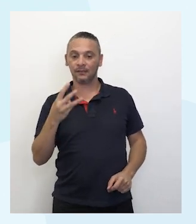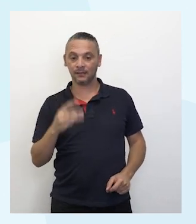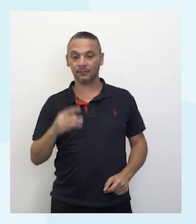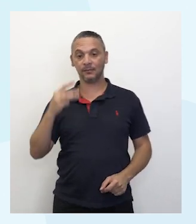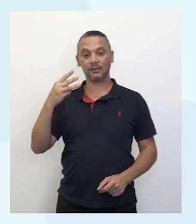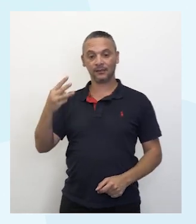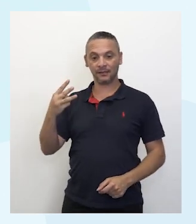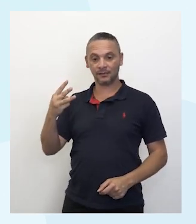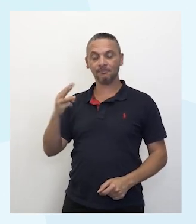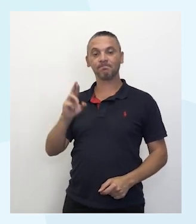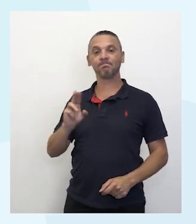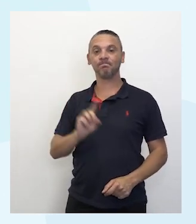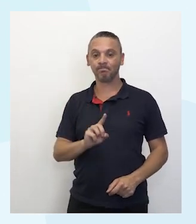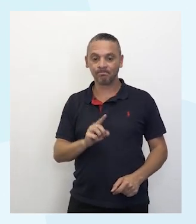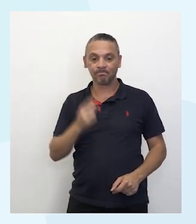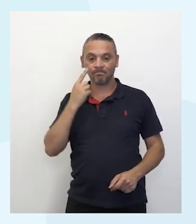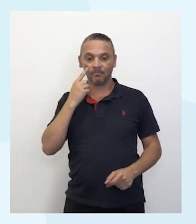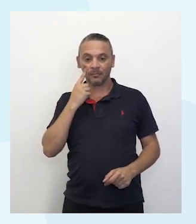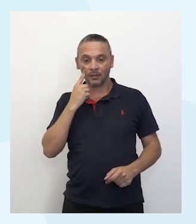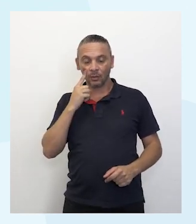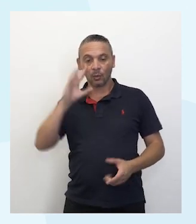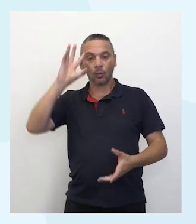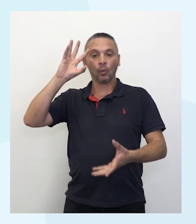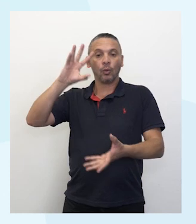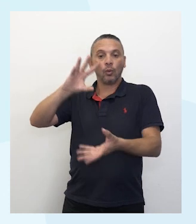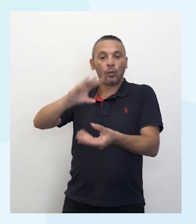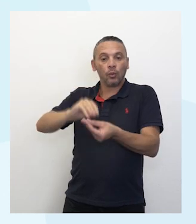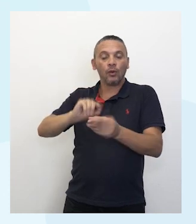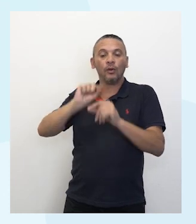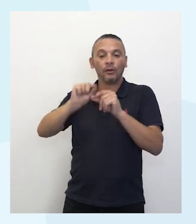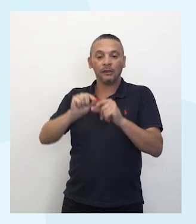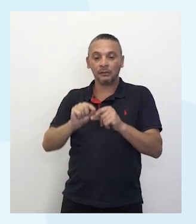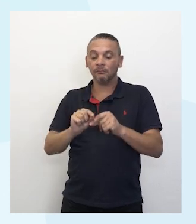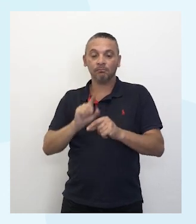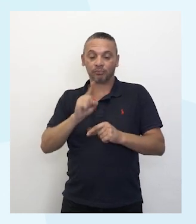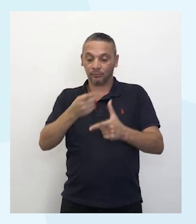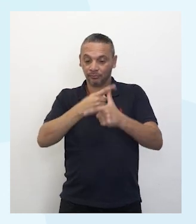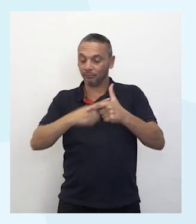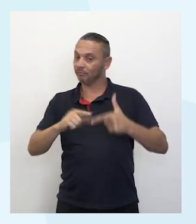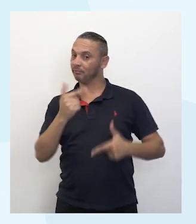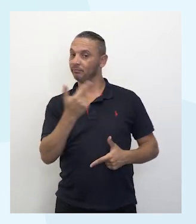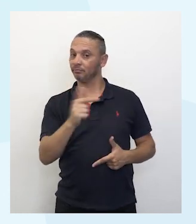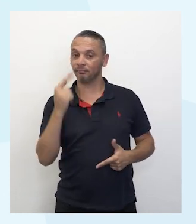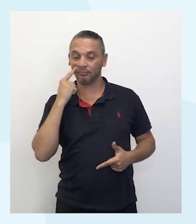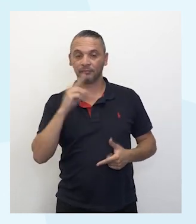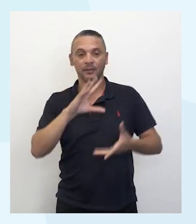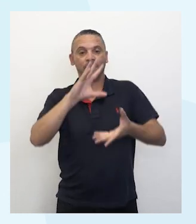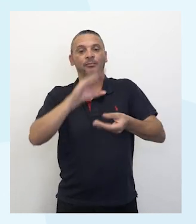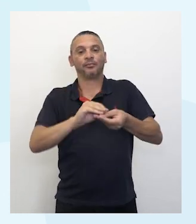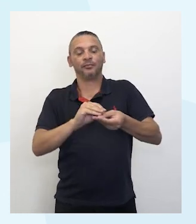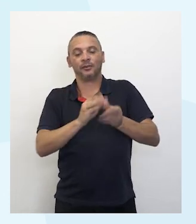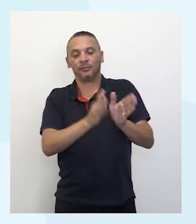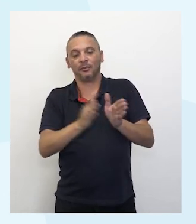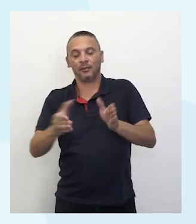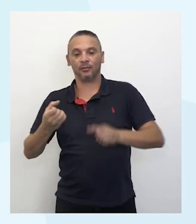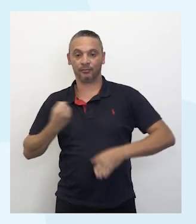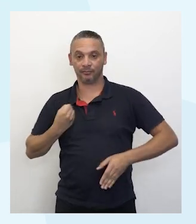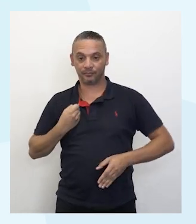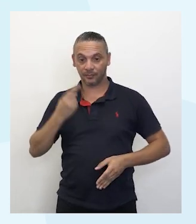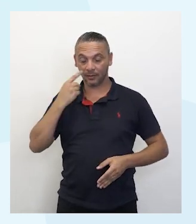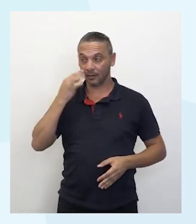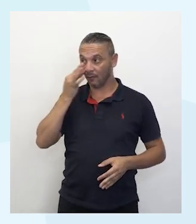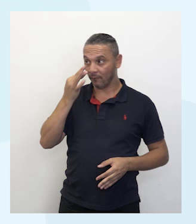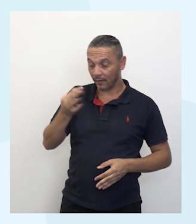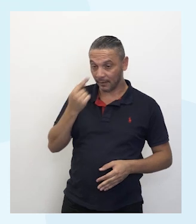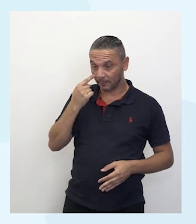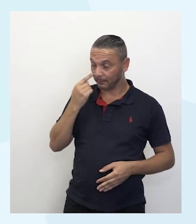novo. E aí, quando a gente chega no resultado 1, significa que não dá mais para dividir. Tá aí a nossa decomposição. Então, eu quero que vocês